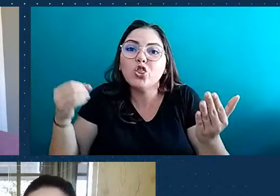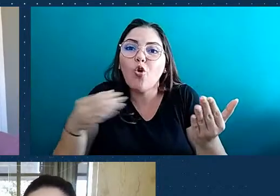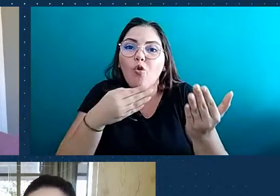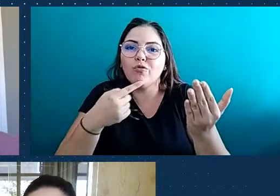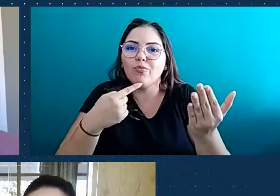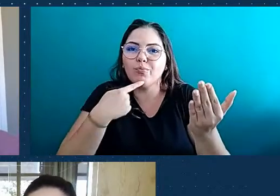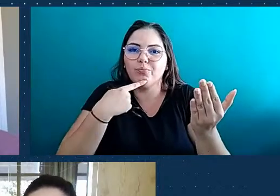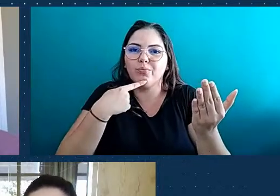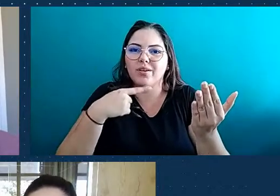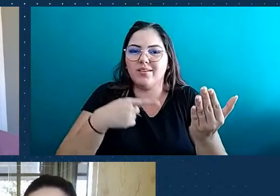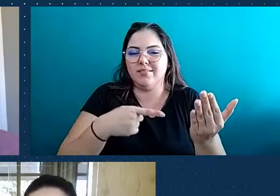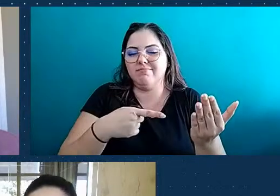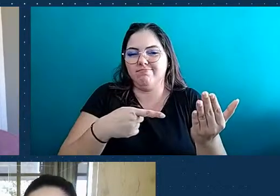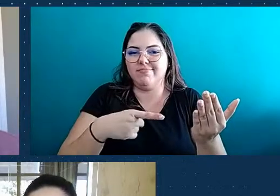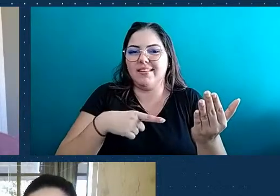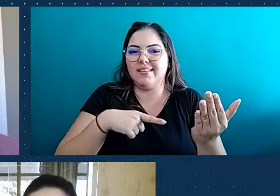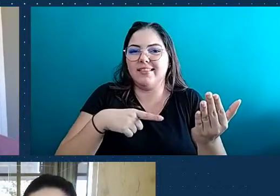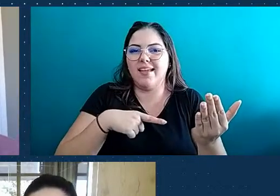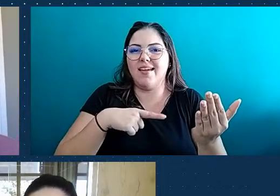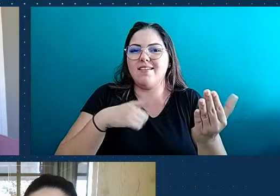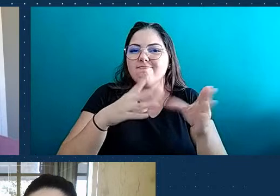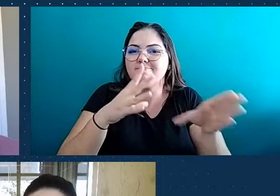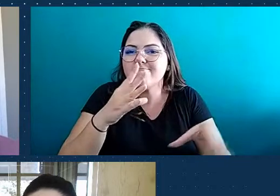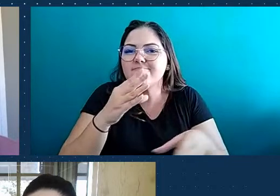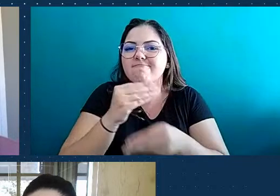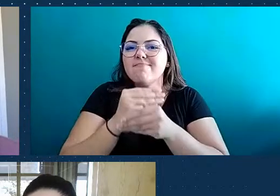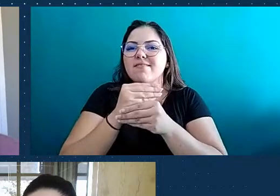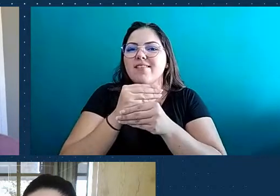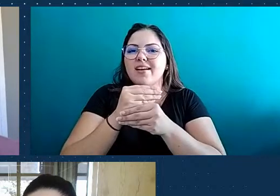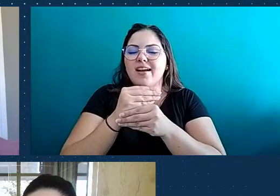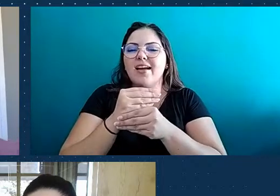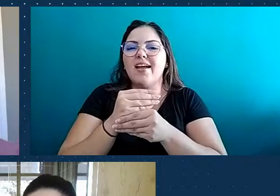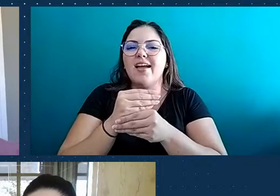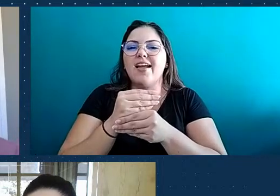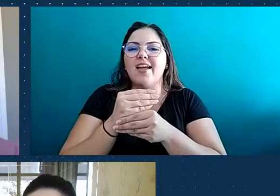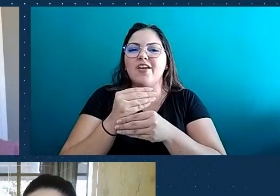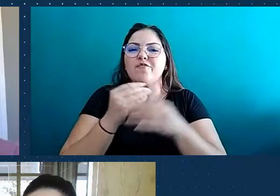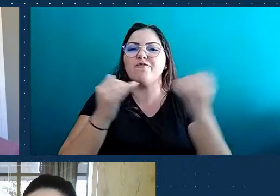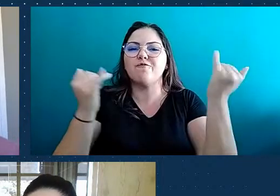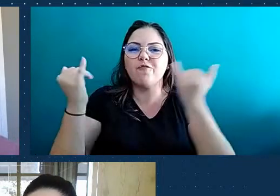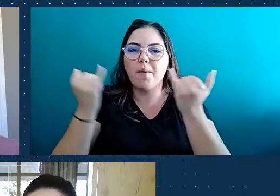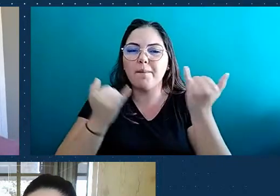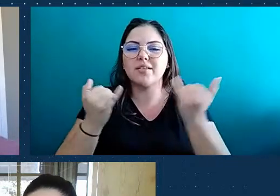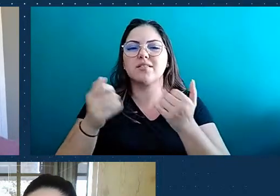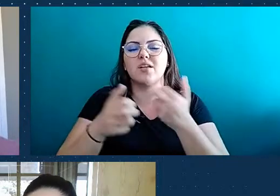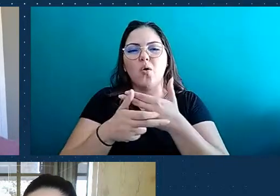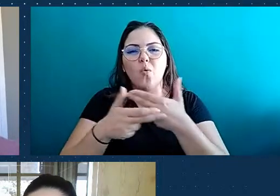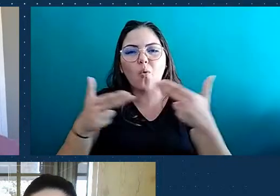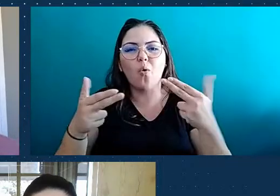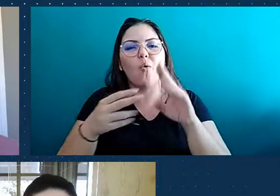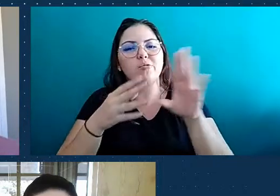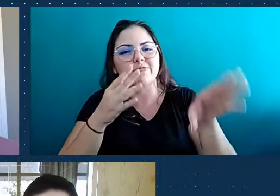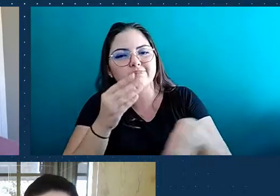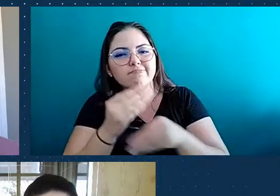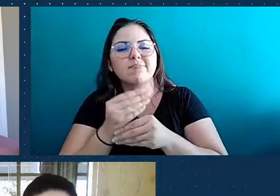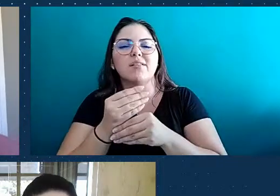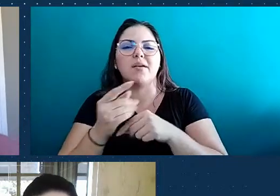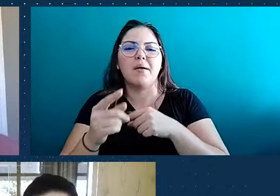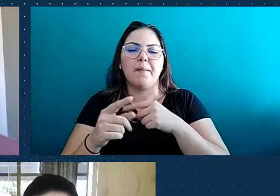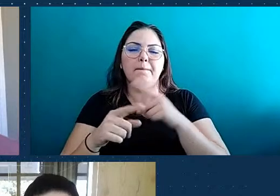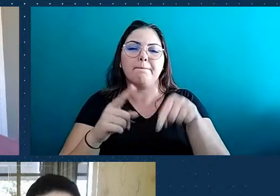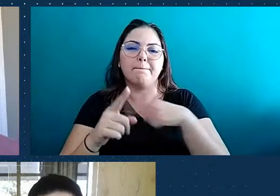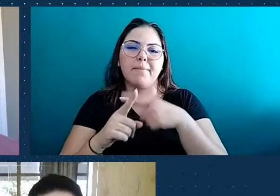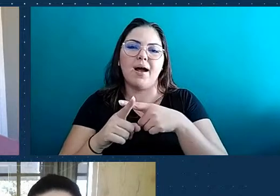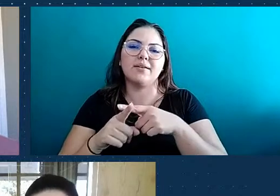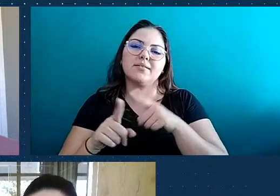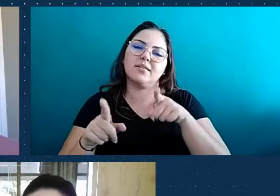artigo traz, acrescenta atualizações, né, reflexões extras àquele tema, ele tem que